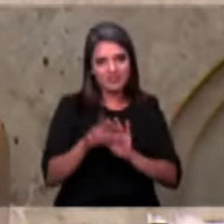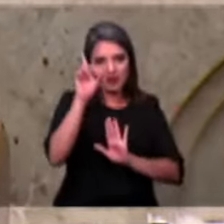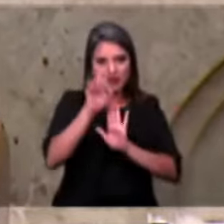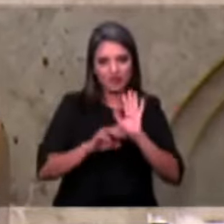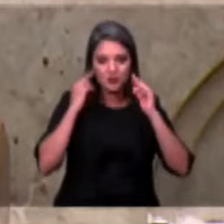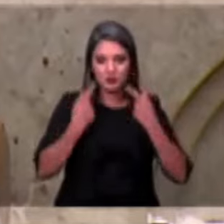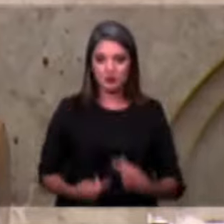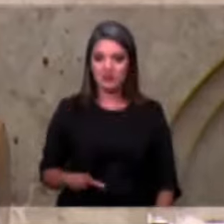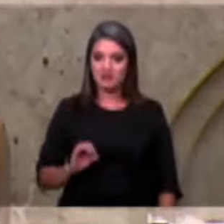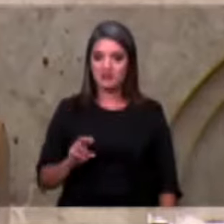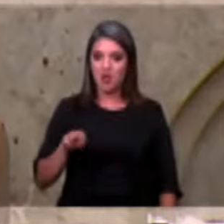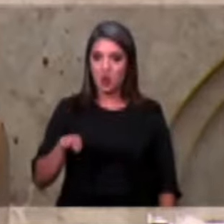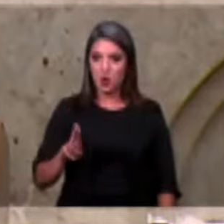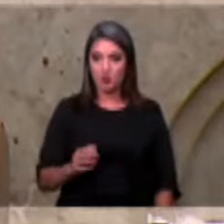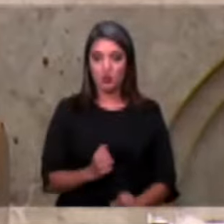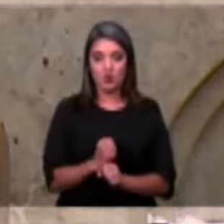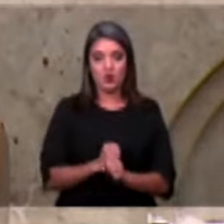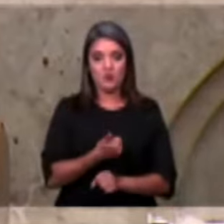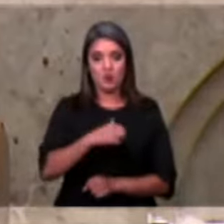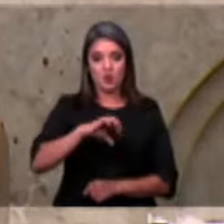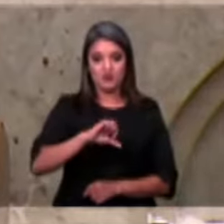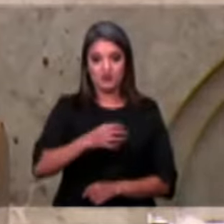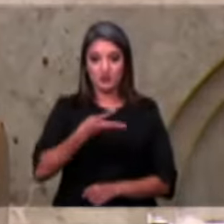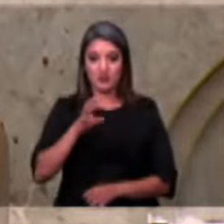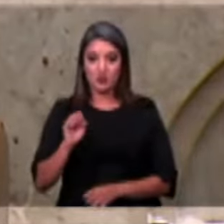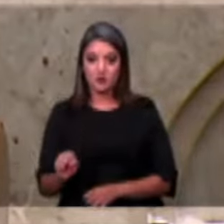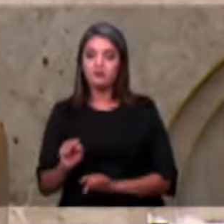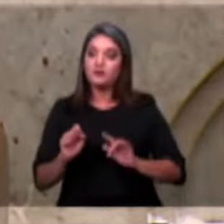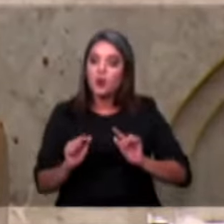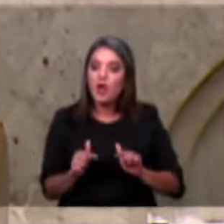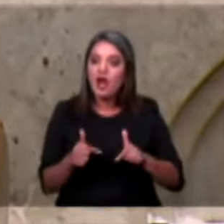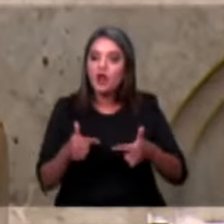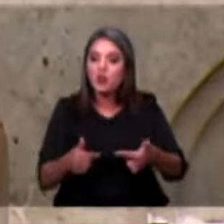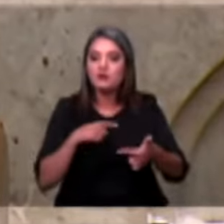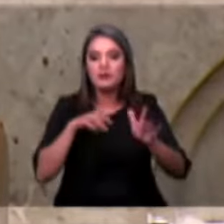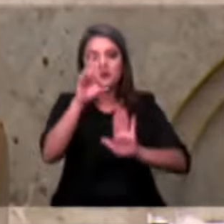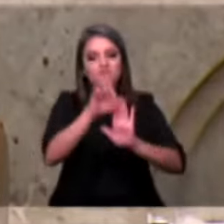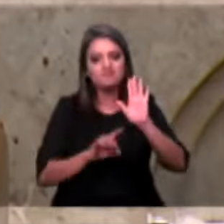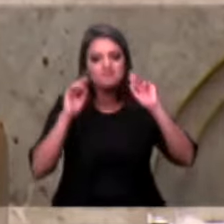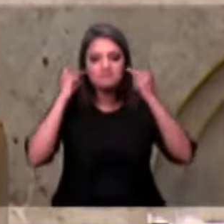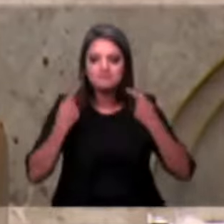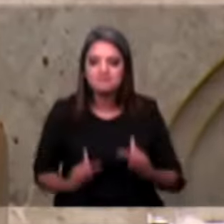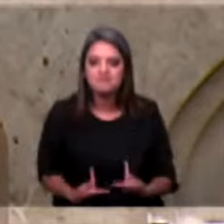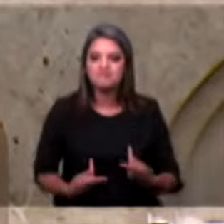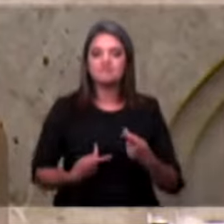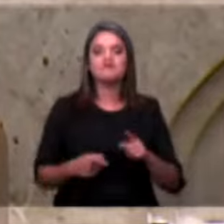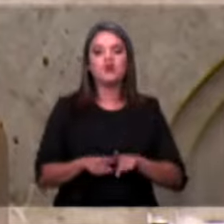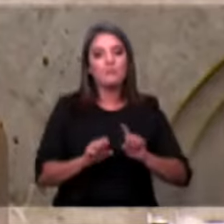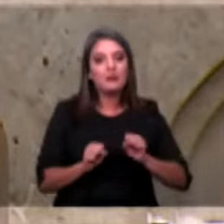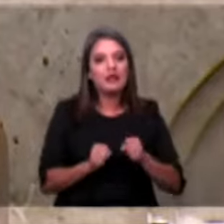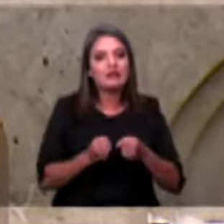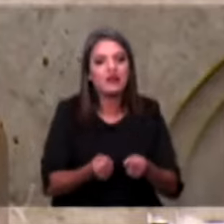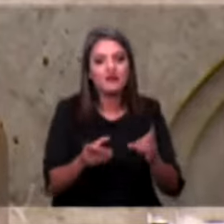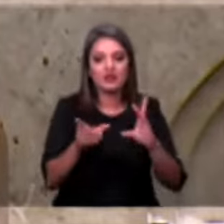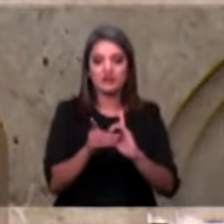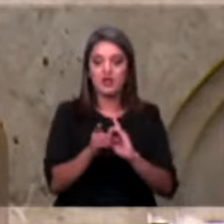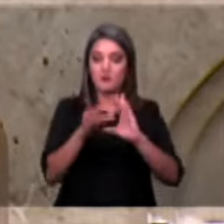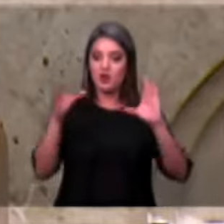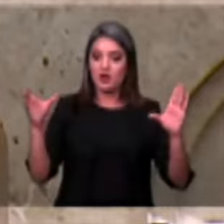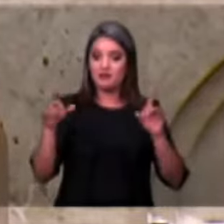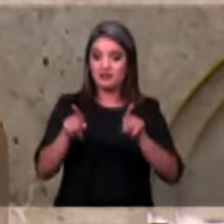1948. A luta pela efetivação e prevalência dos direitos humanos, assim como a defesa da democracia e